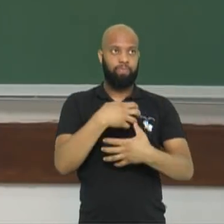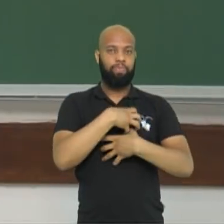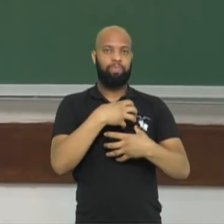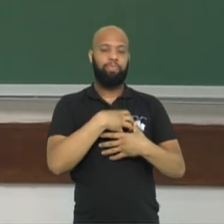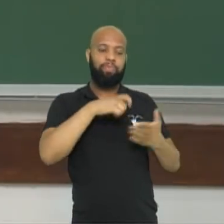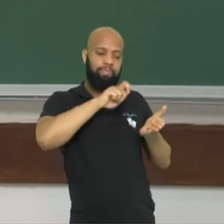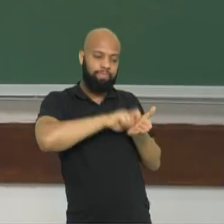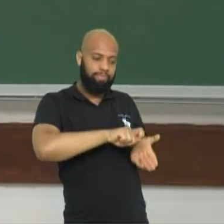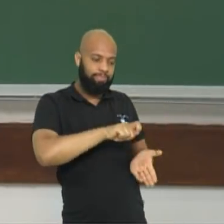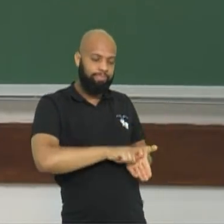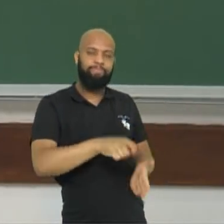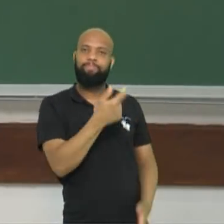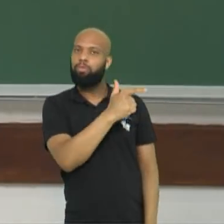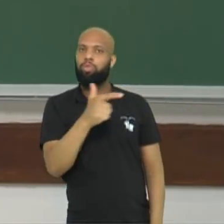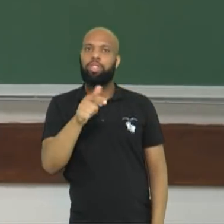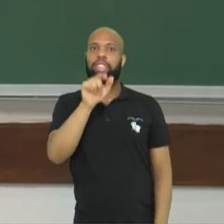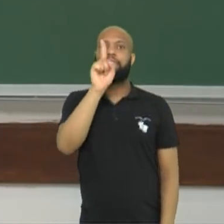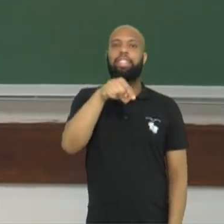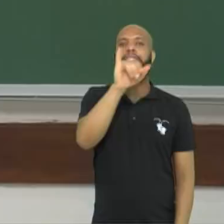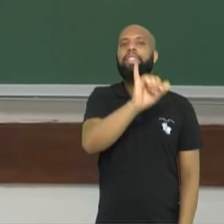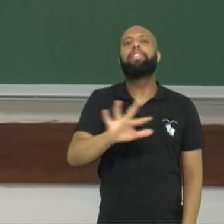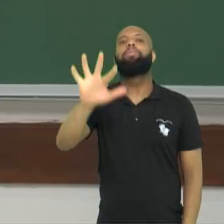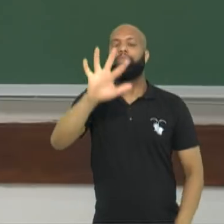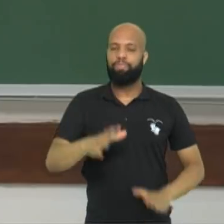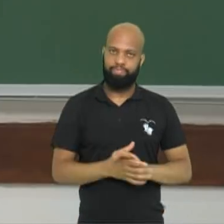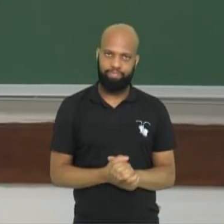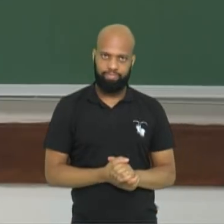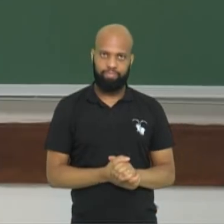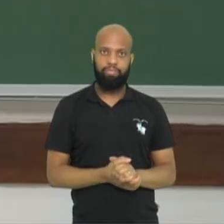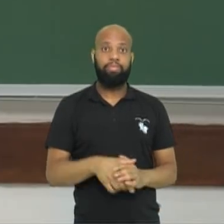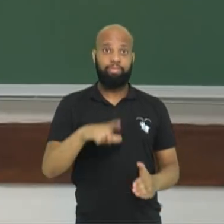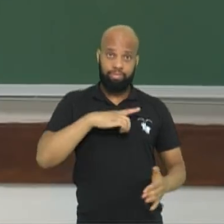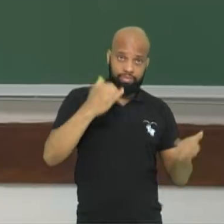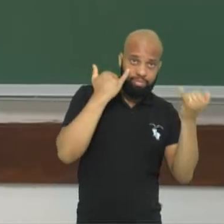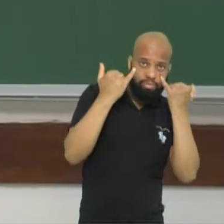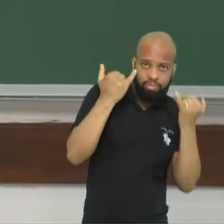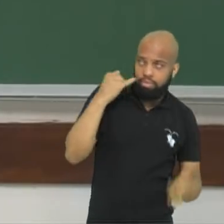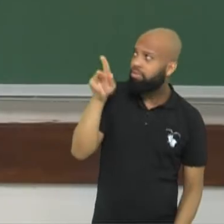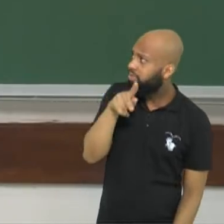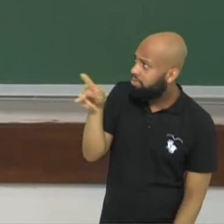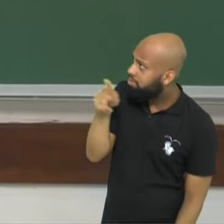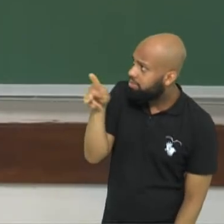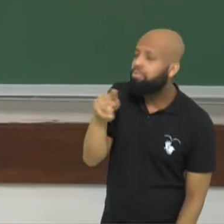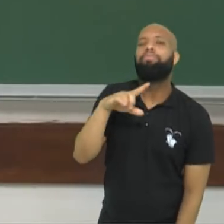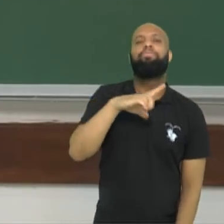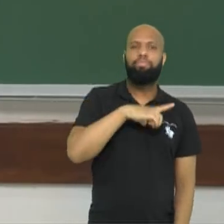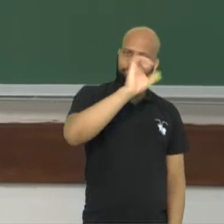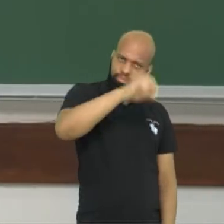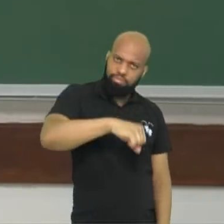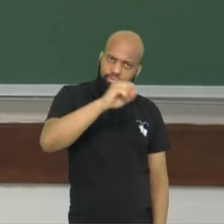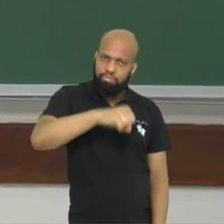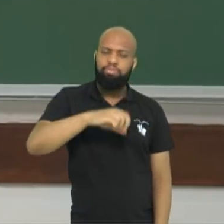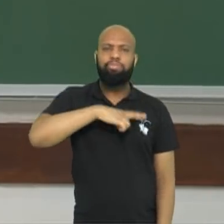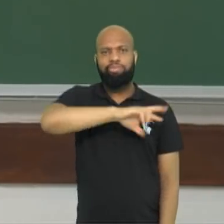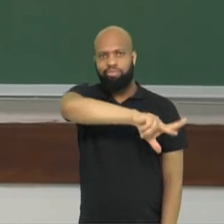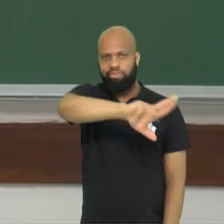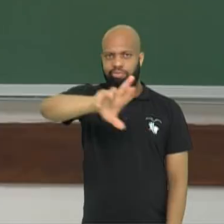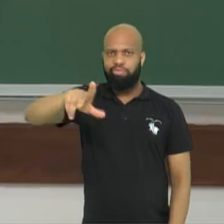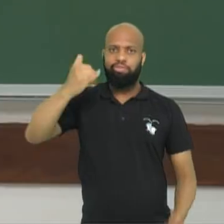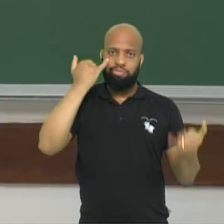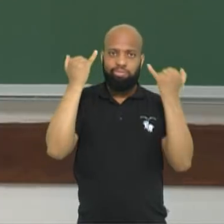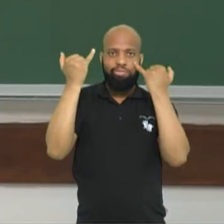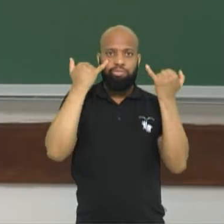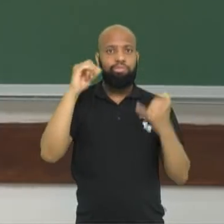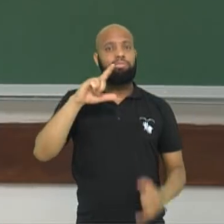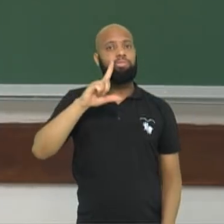não verbais, né? Textos não verbais, eles têm informação, professor? Tem muitas informações e elas